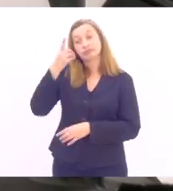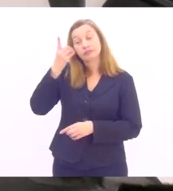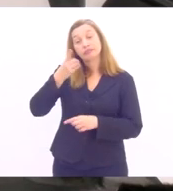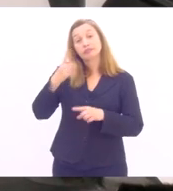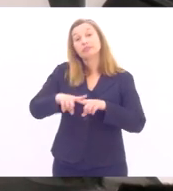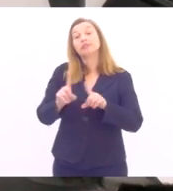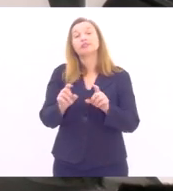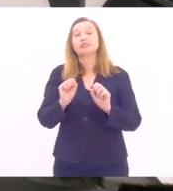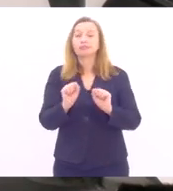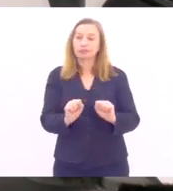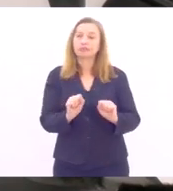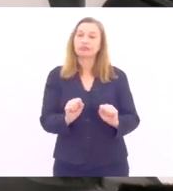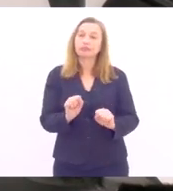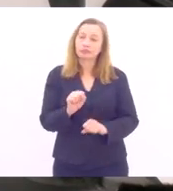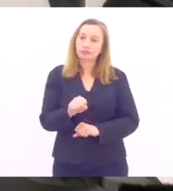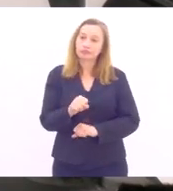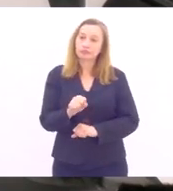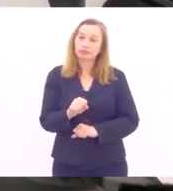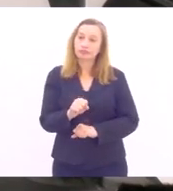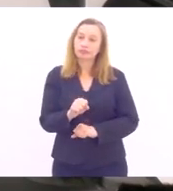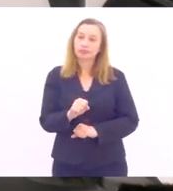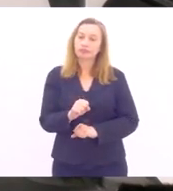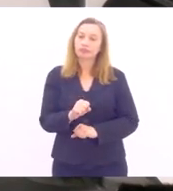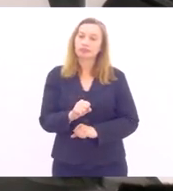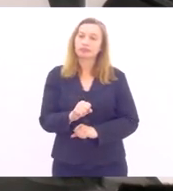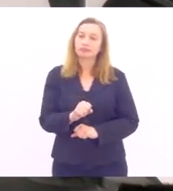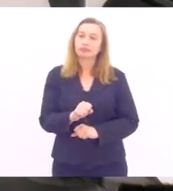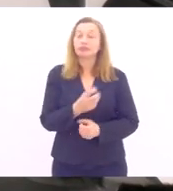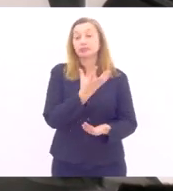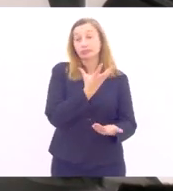gerar, sim, um banco de dados